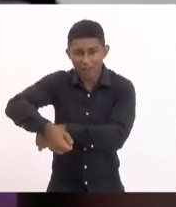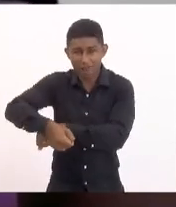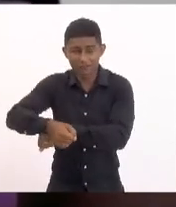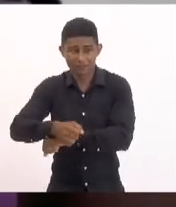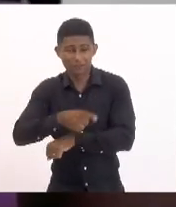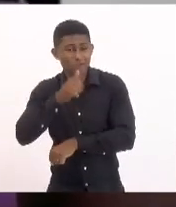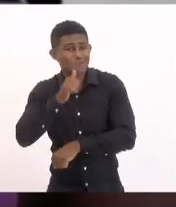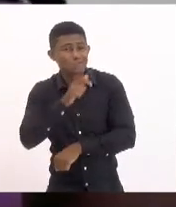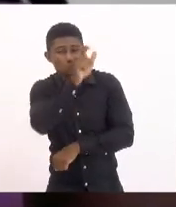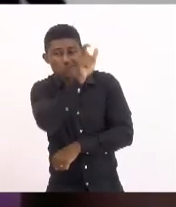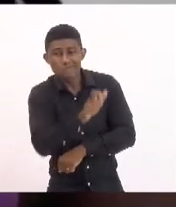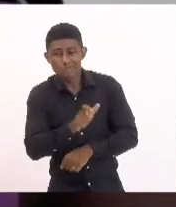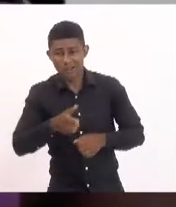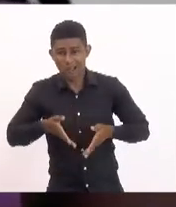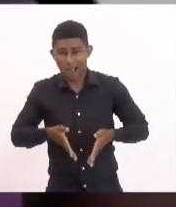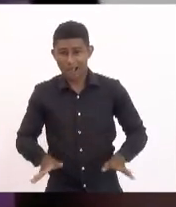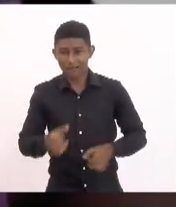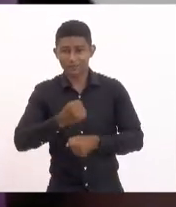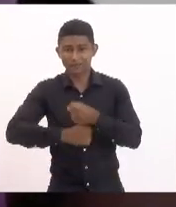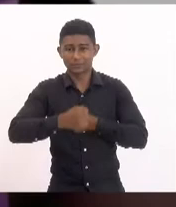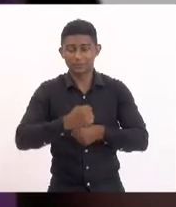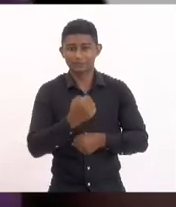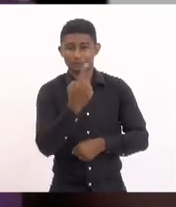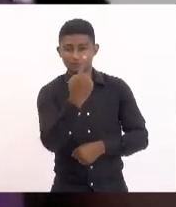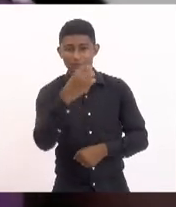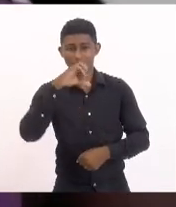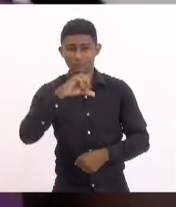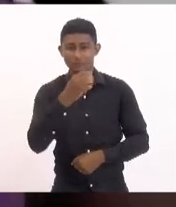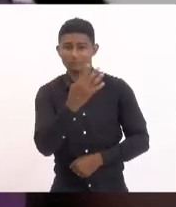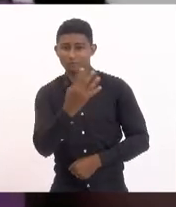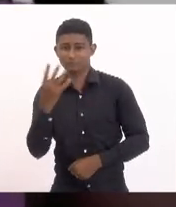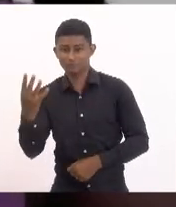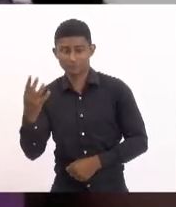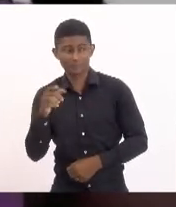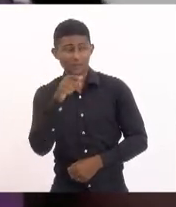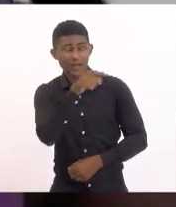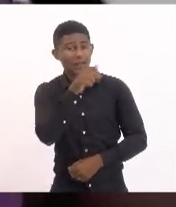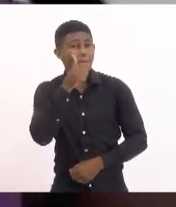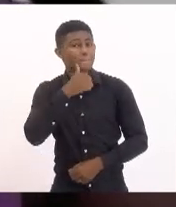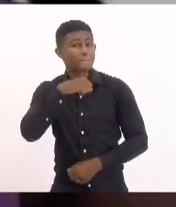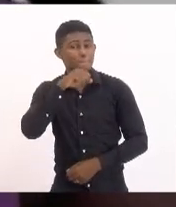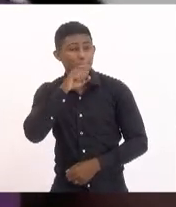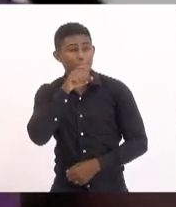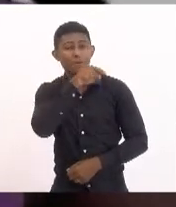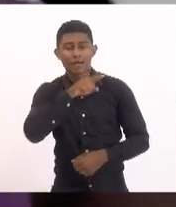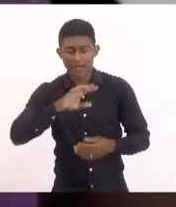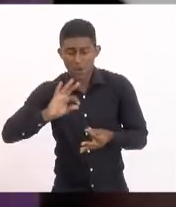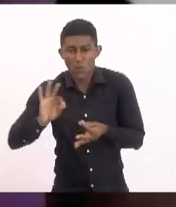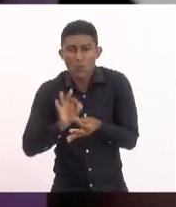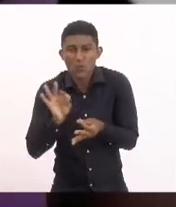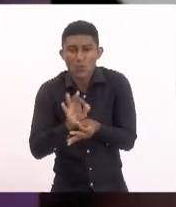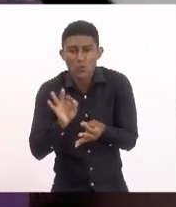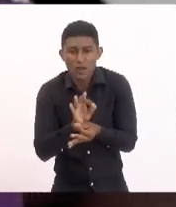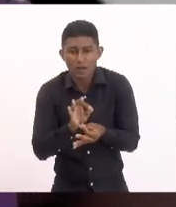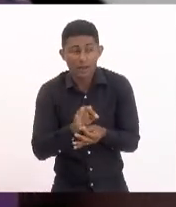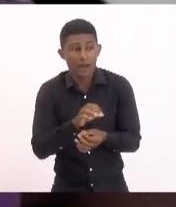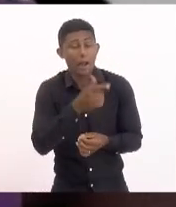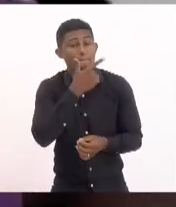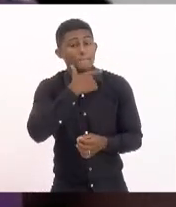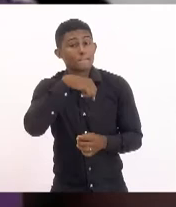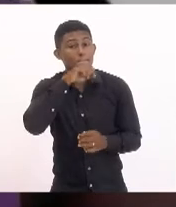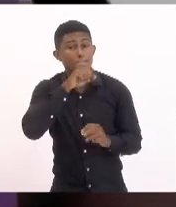Goytacazes, em 1944, filha de uma costureira e de um motorista, né? Que também